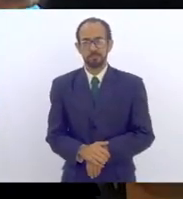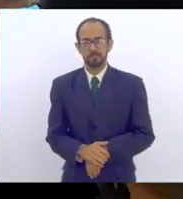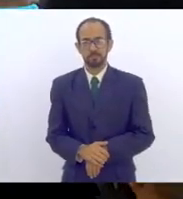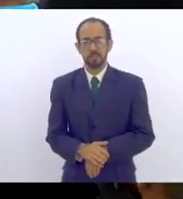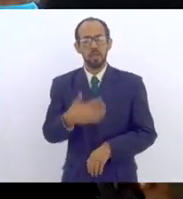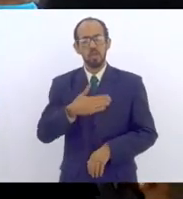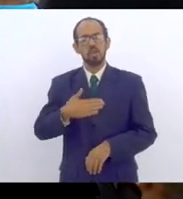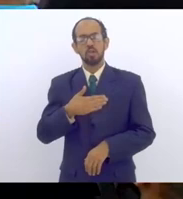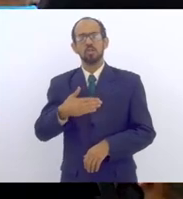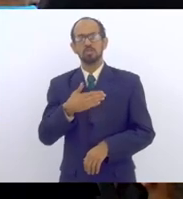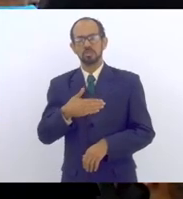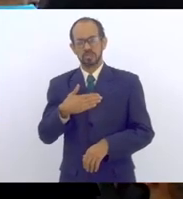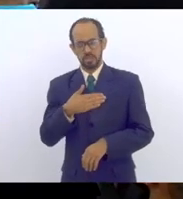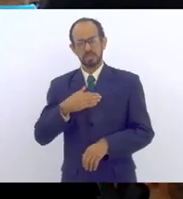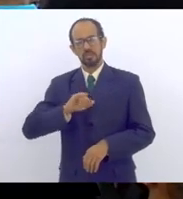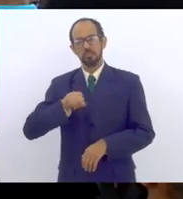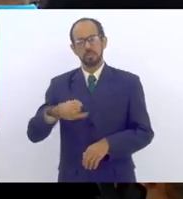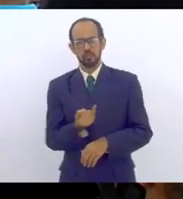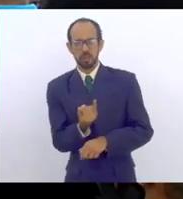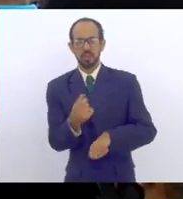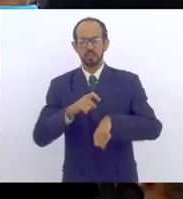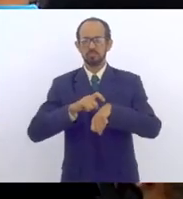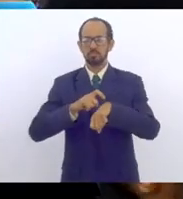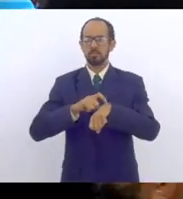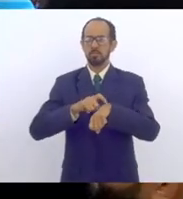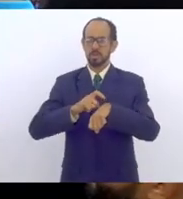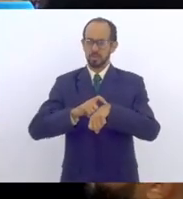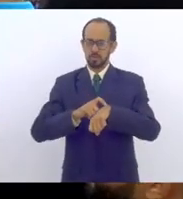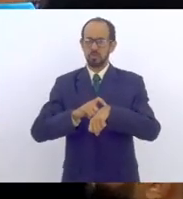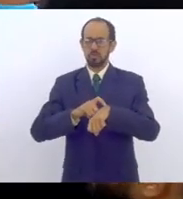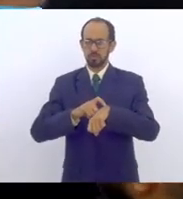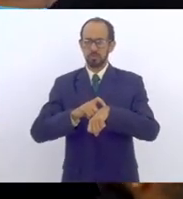gostaria de aproveitar essa oportunidade de